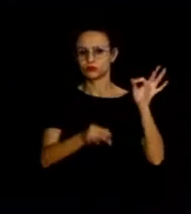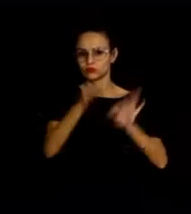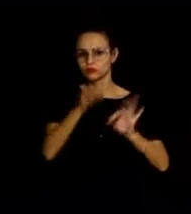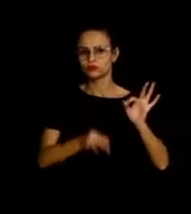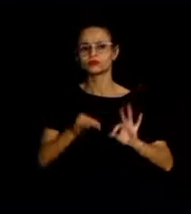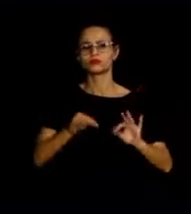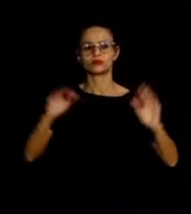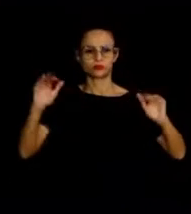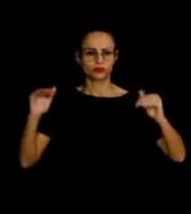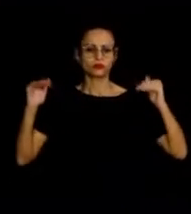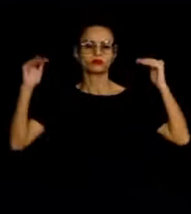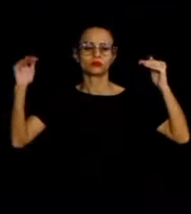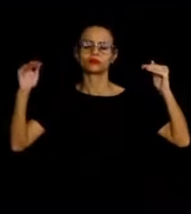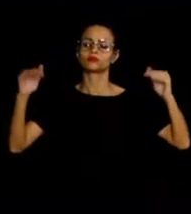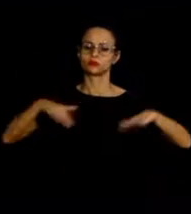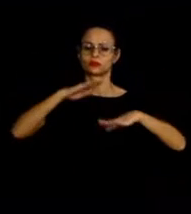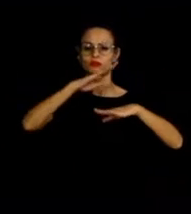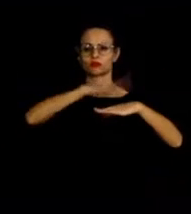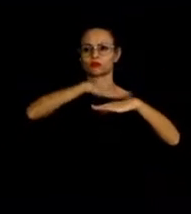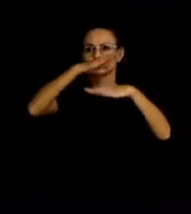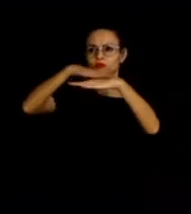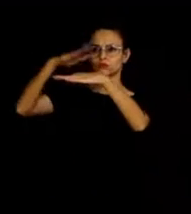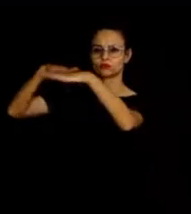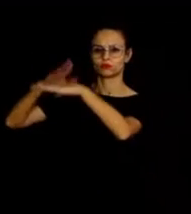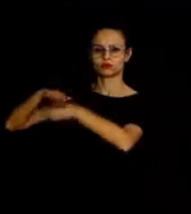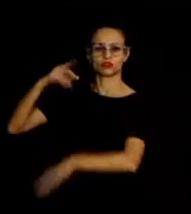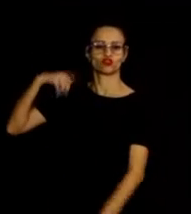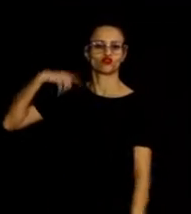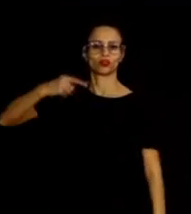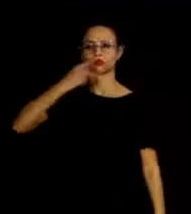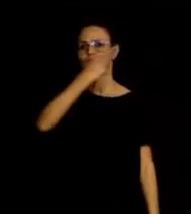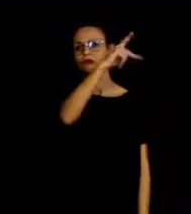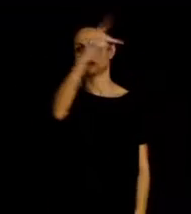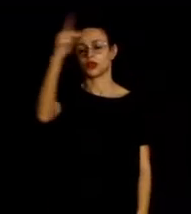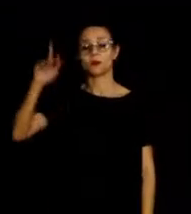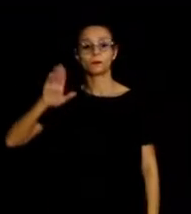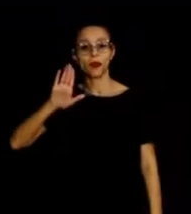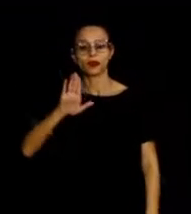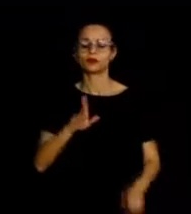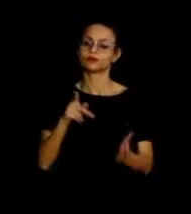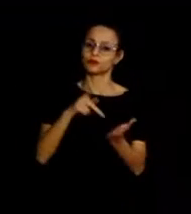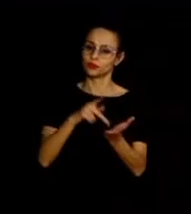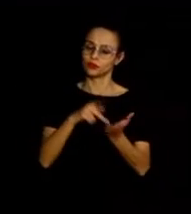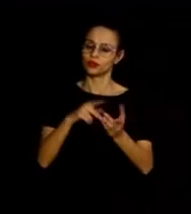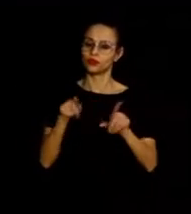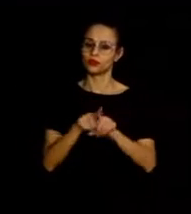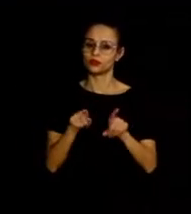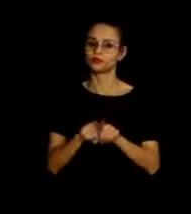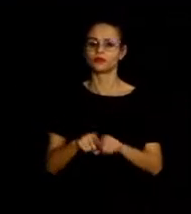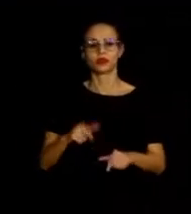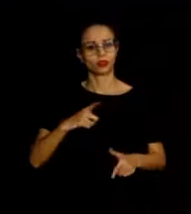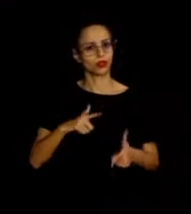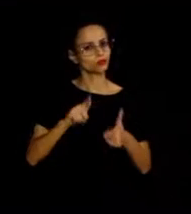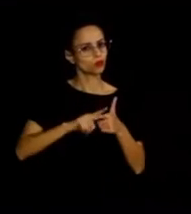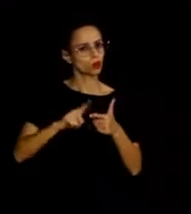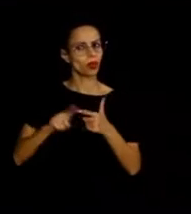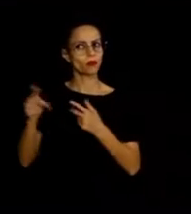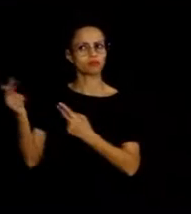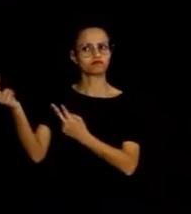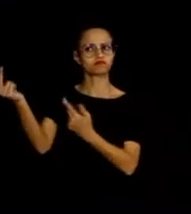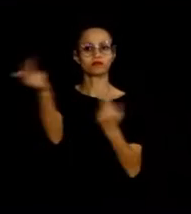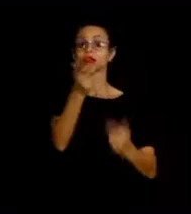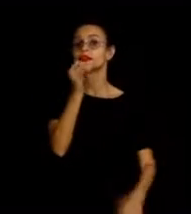enquanto em soberano que é tem o seu direito mas é verdade também que a problemas como isso